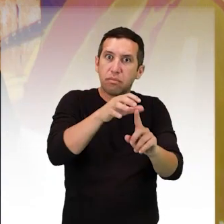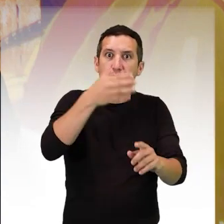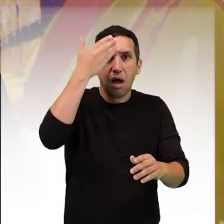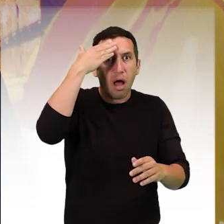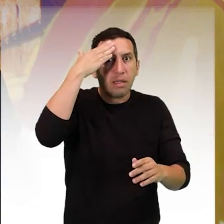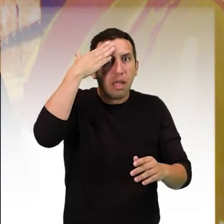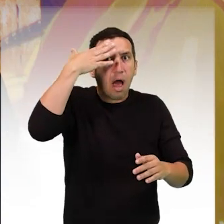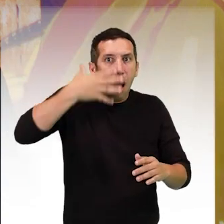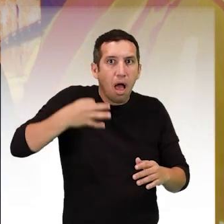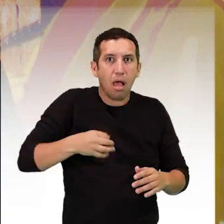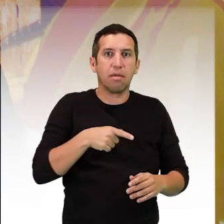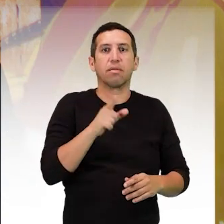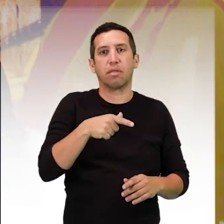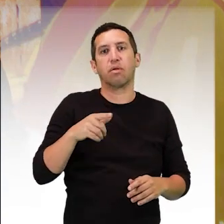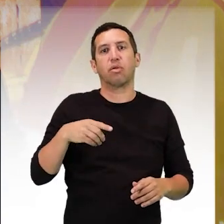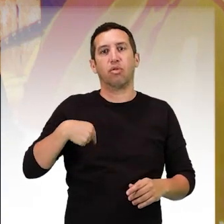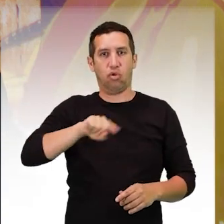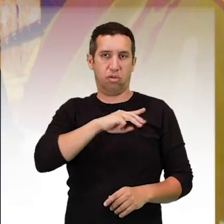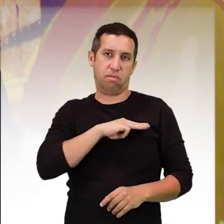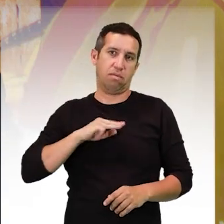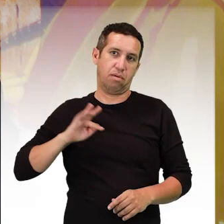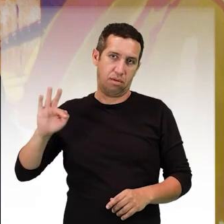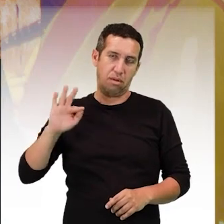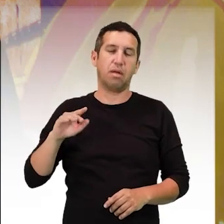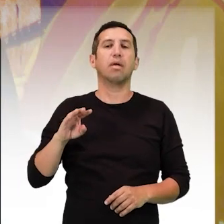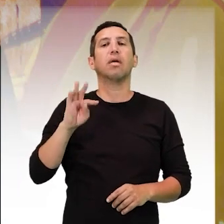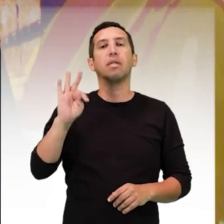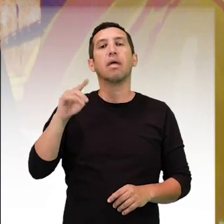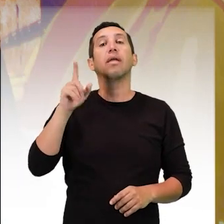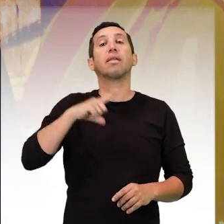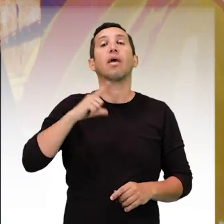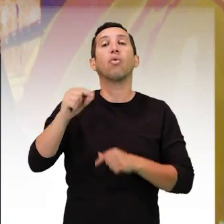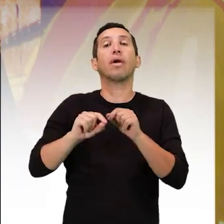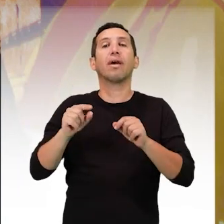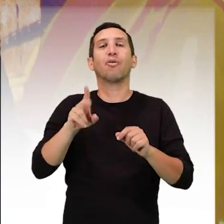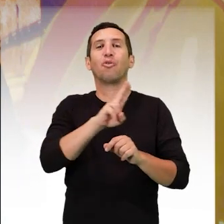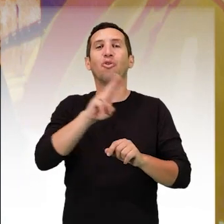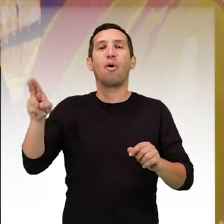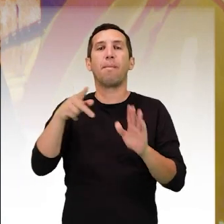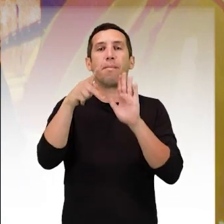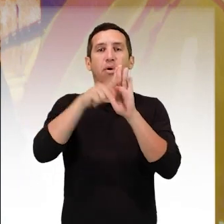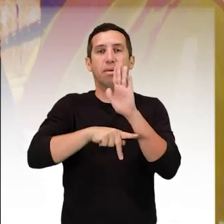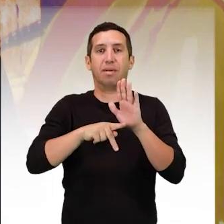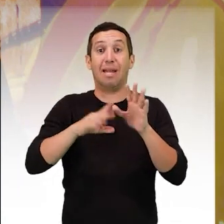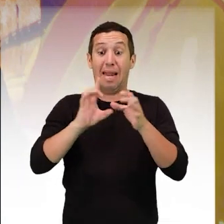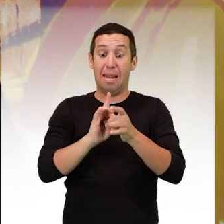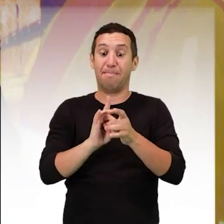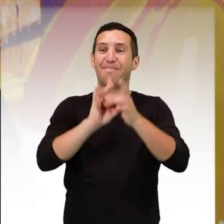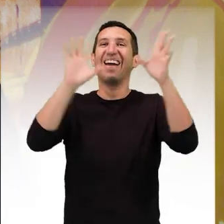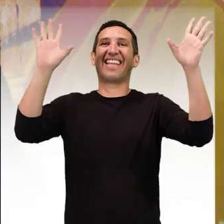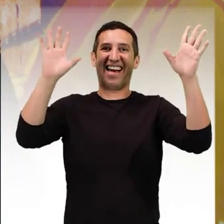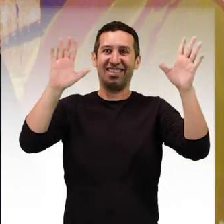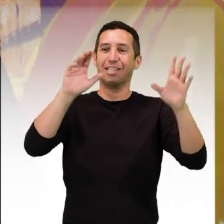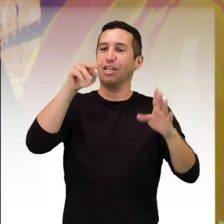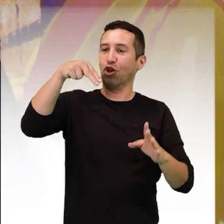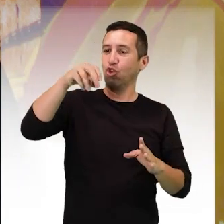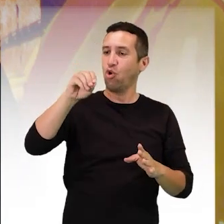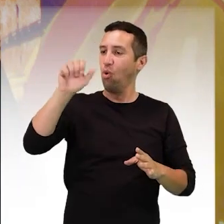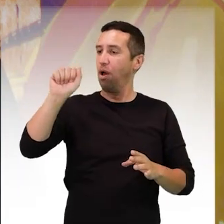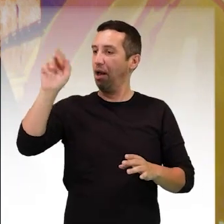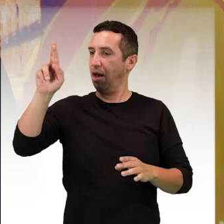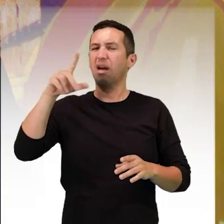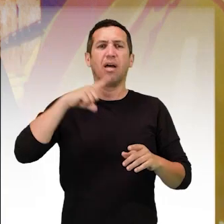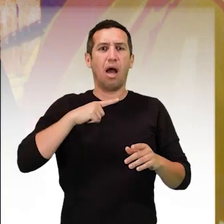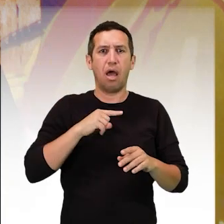esses órgãos também haja campanhas de conscientização dos trabalhadores e da sociedade. Então, no Ministério Público do Trabalho, temos, por exemplo, o projeto Liberdade no